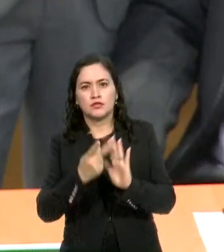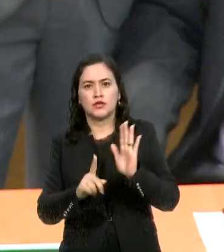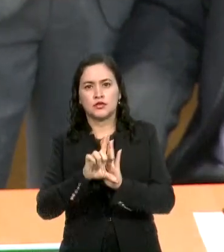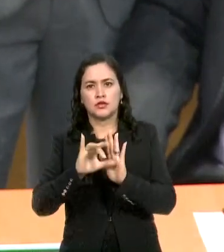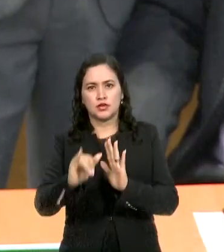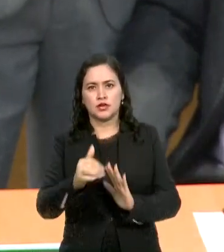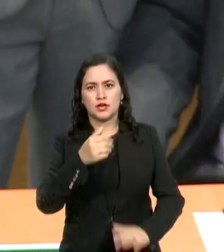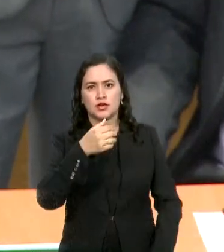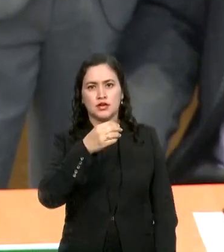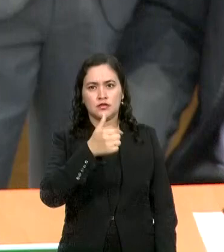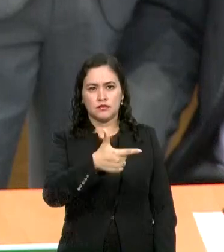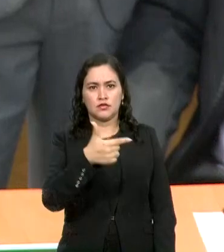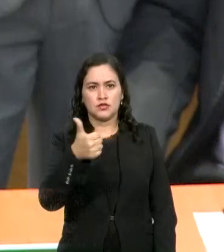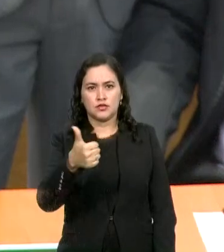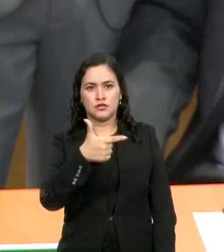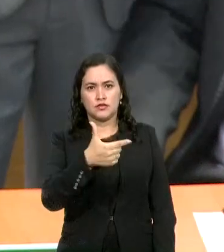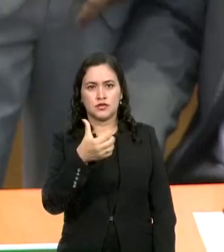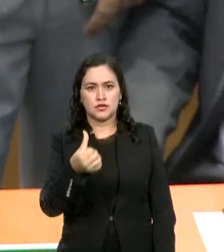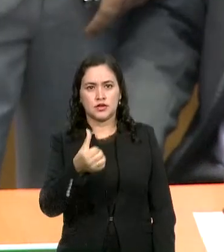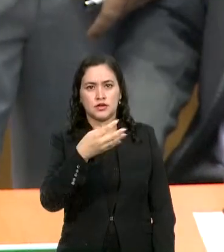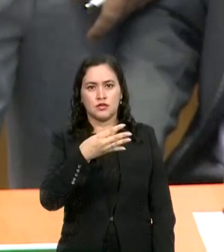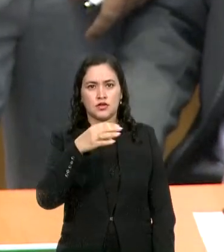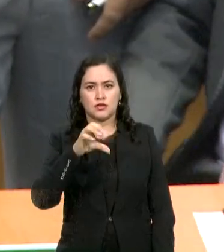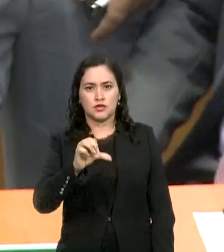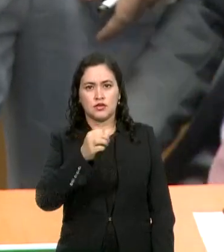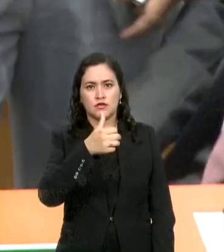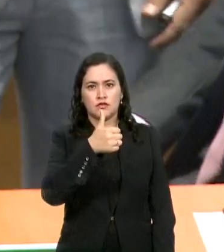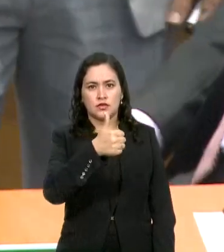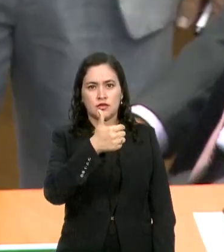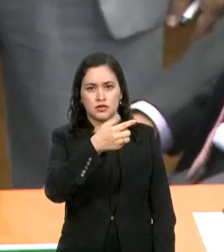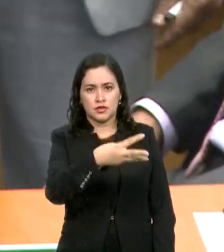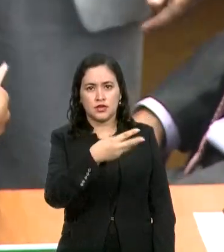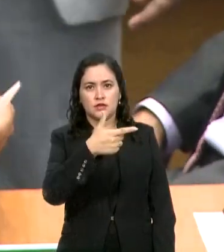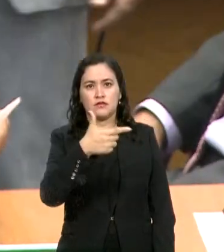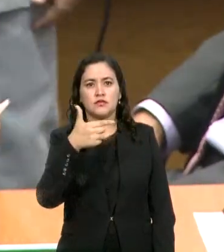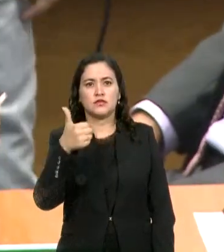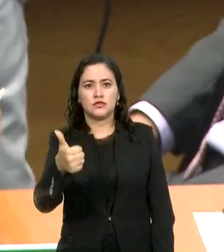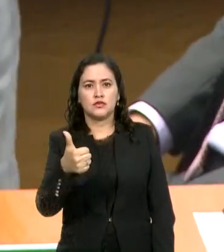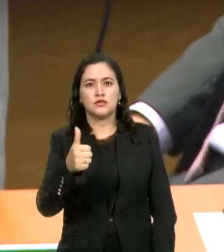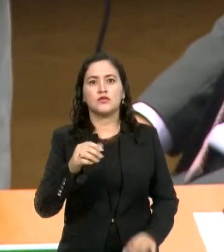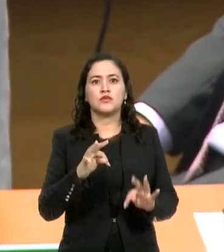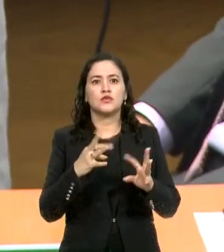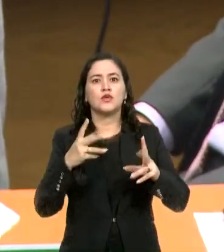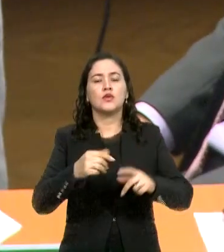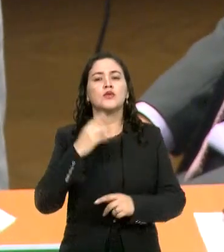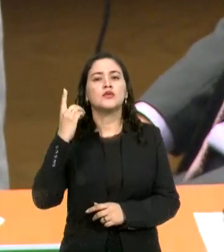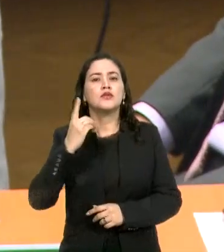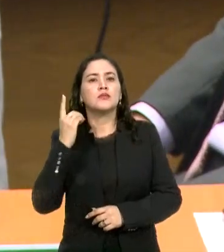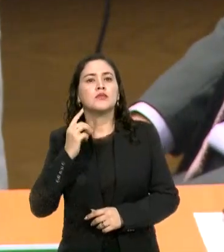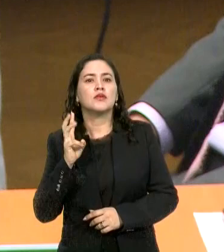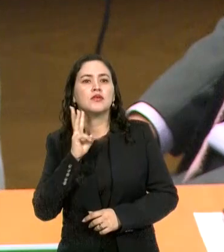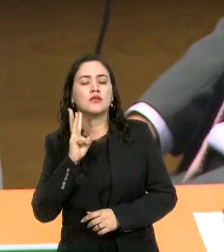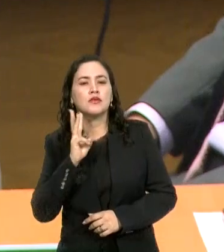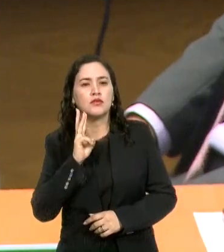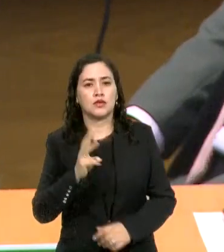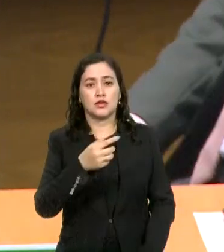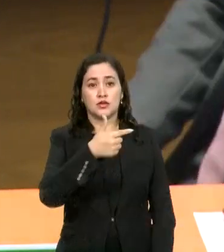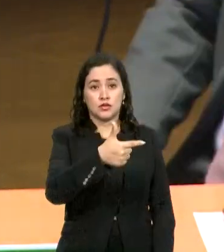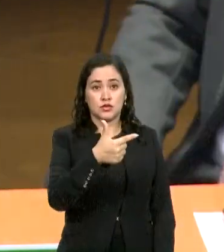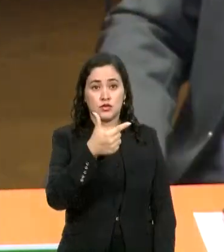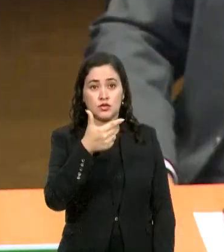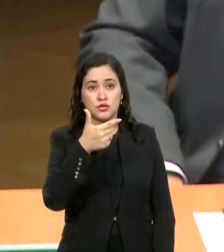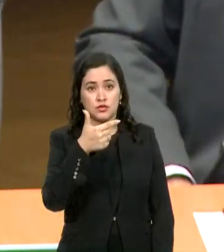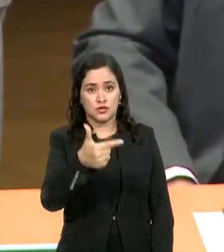Najib Eichel, do Palácio Manuel Beckman, 9 de agosto de 2003. Ata lida, senhor presidente, pelo